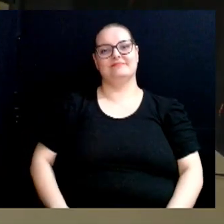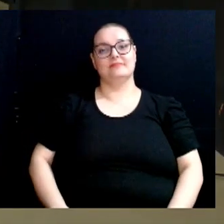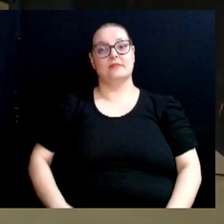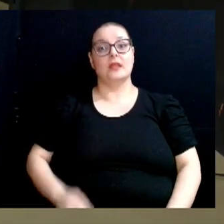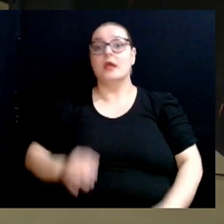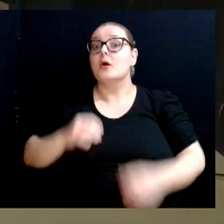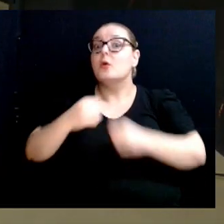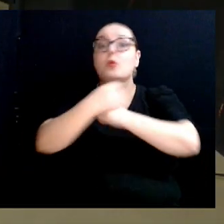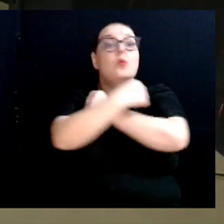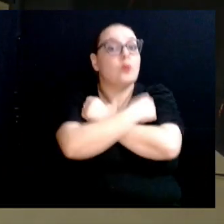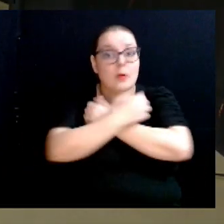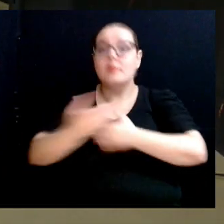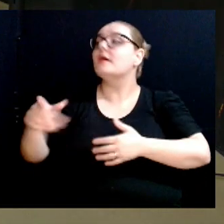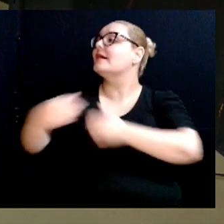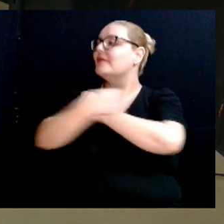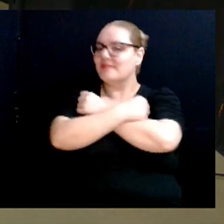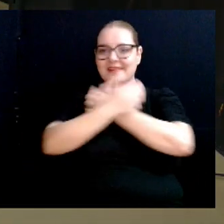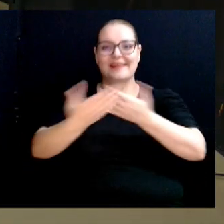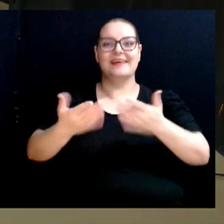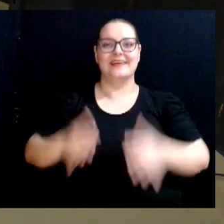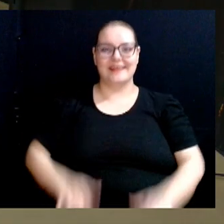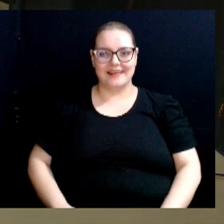abraço,